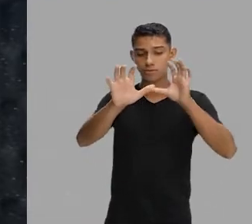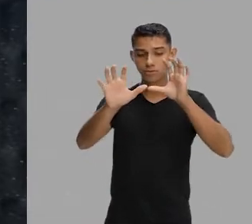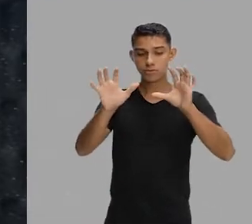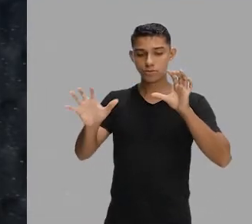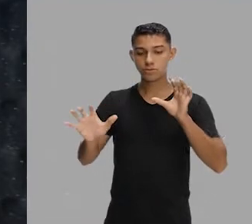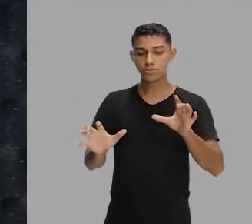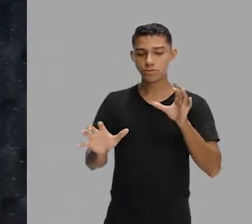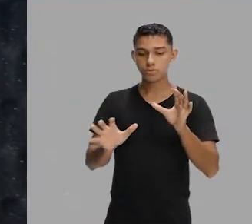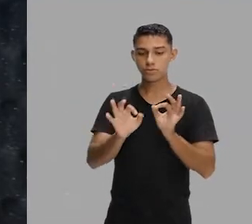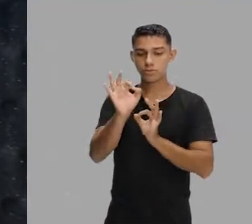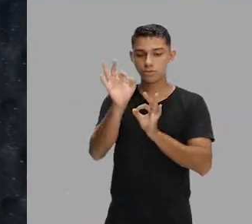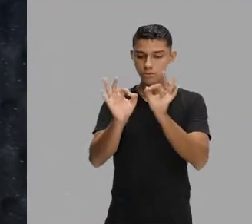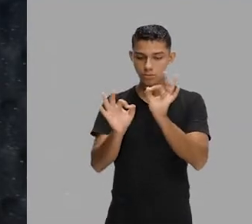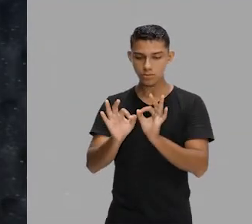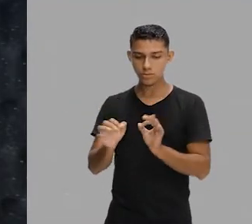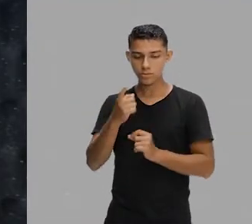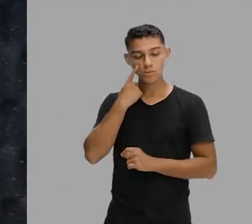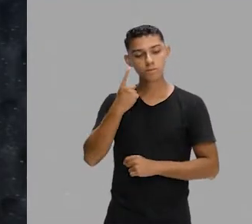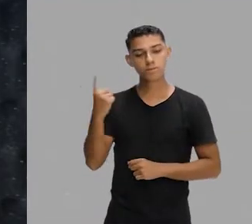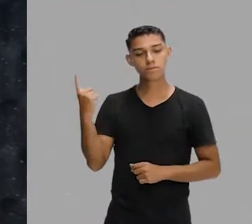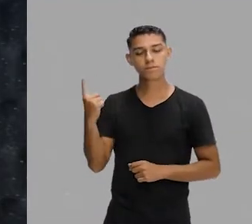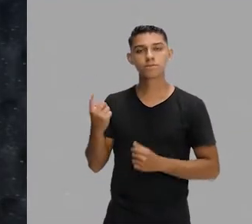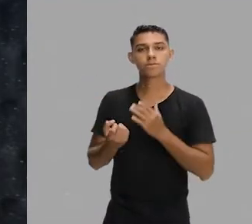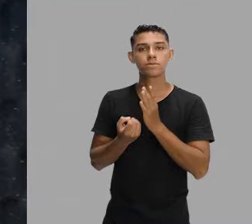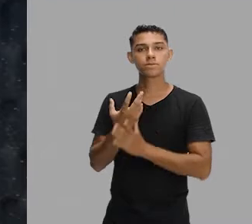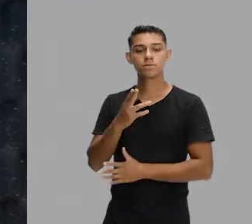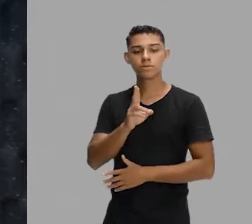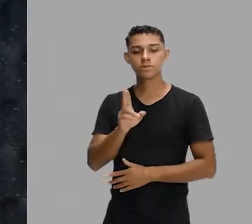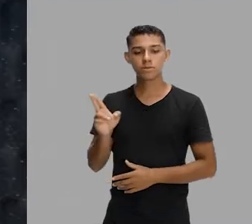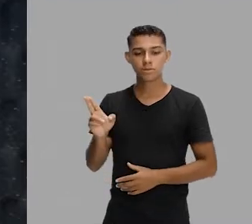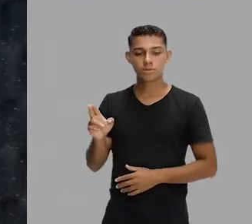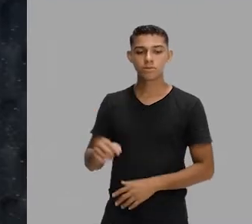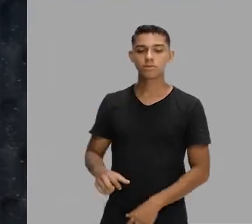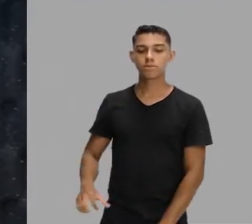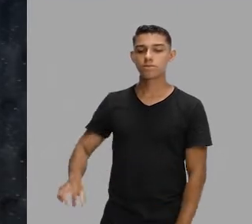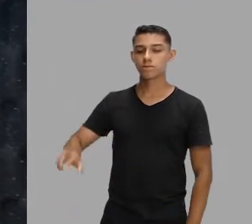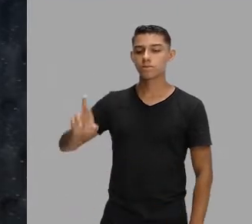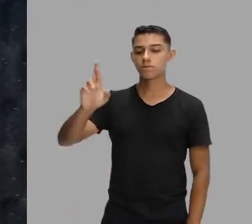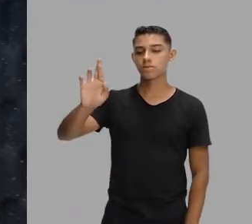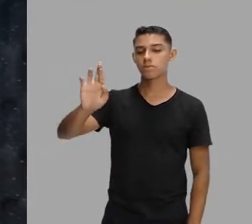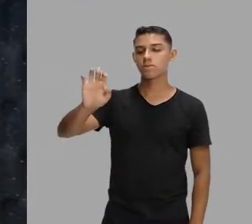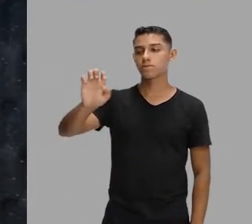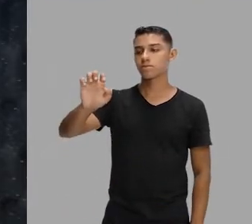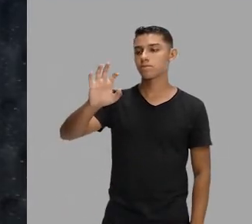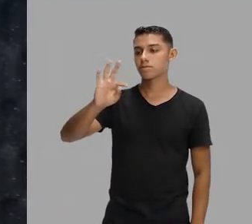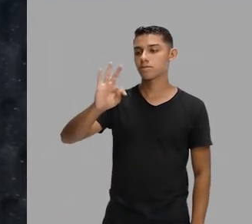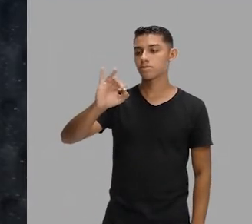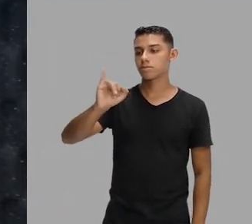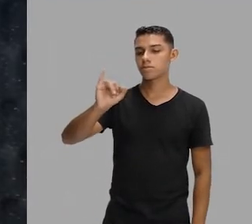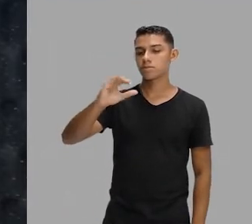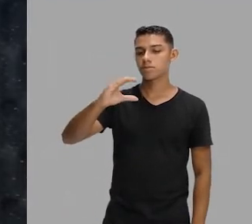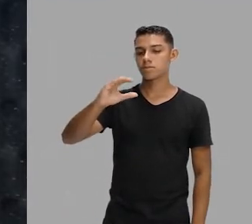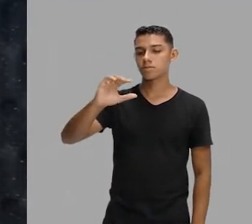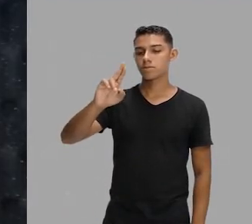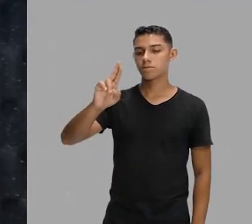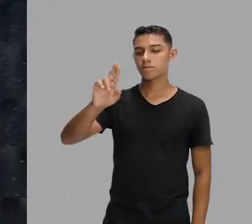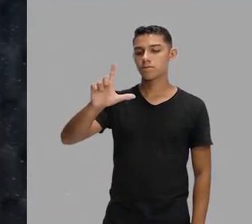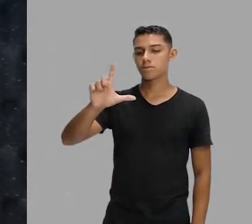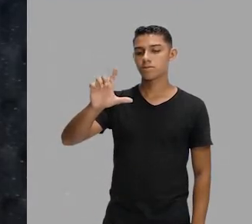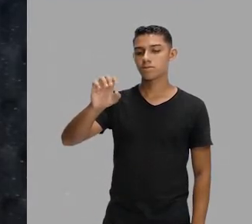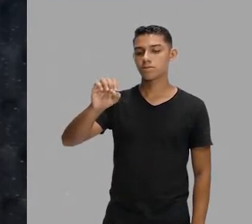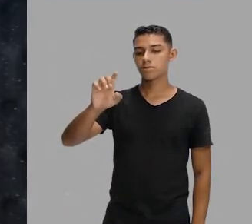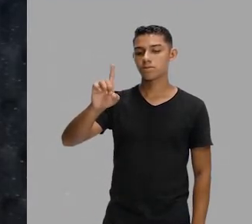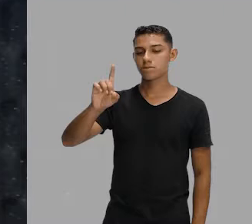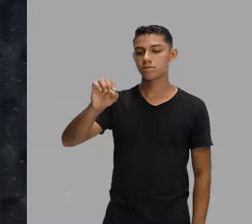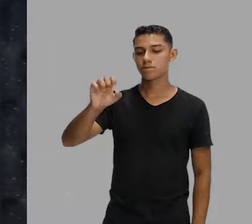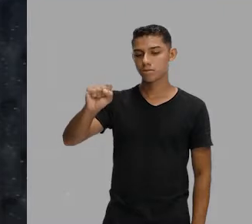geometricamente ordenada, originando o que nós chamamos de retículos cristalinos. E aí, os mais comuns eu trouxe